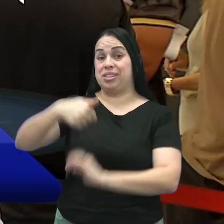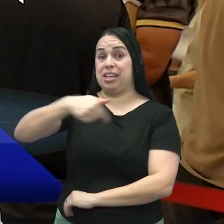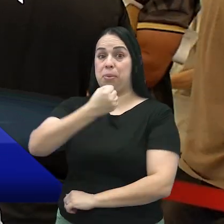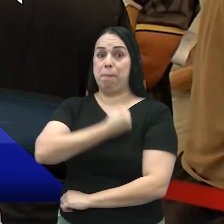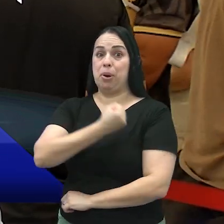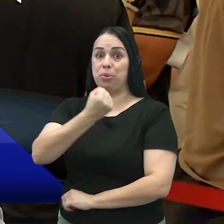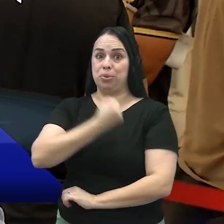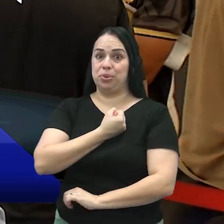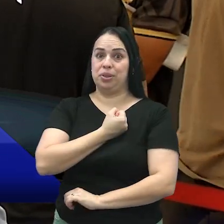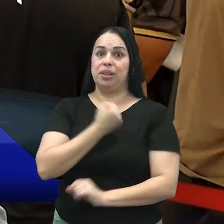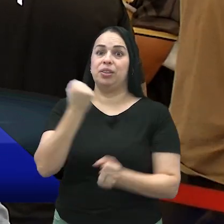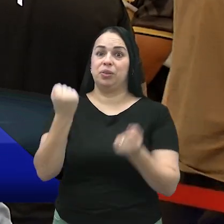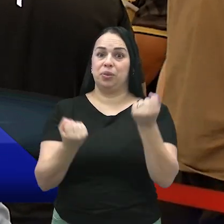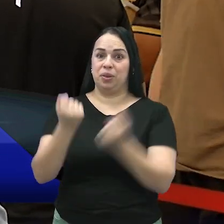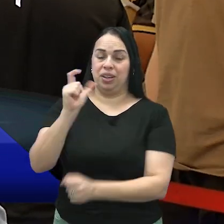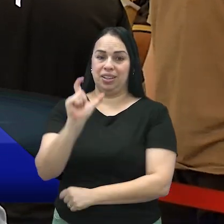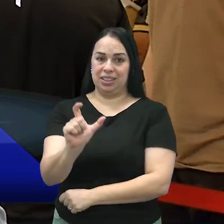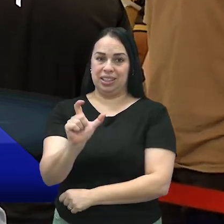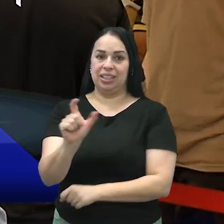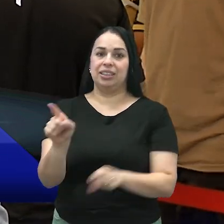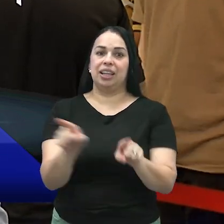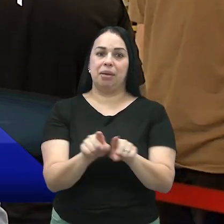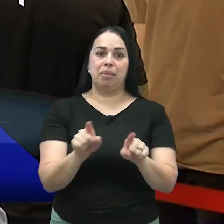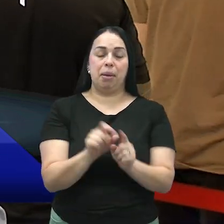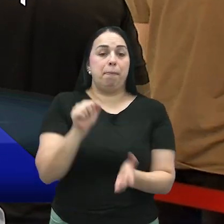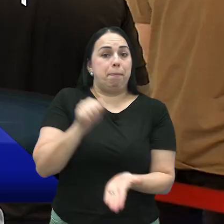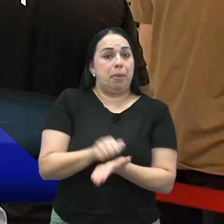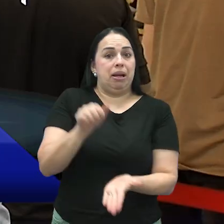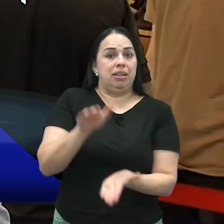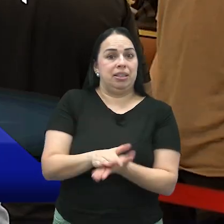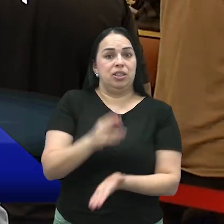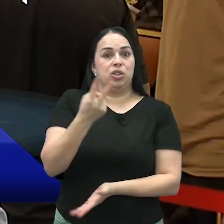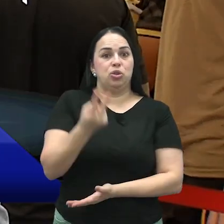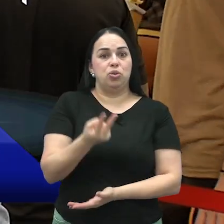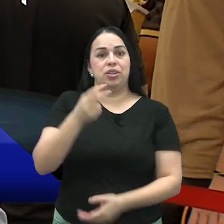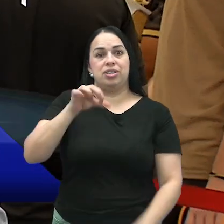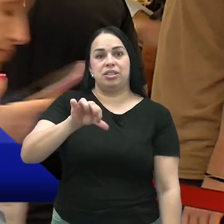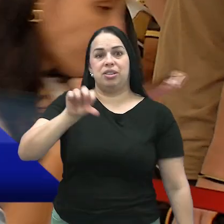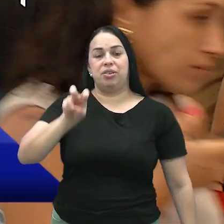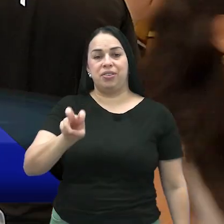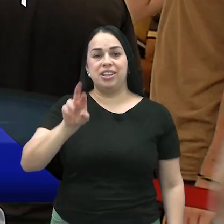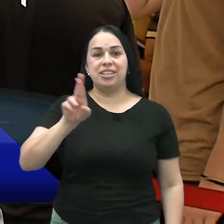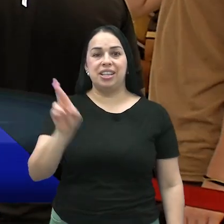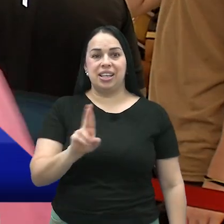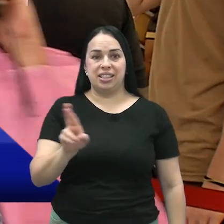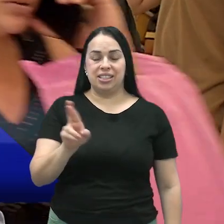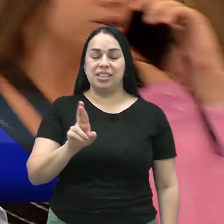na carteira de habilitação. O proprietário pode também pagar uma multa de R$